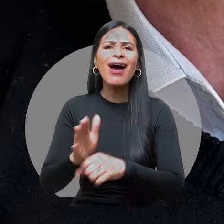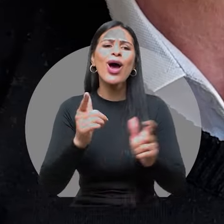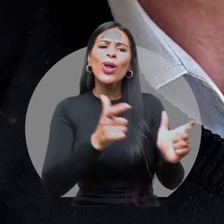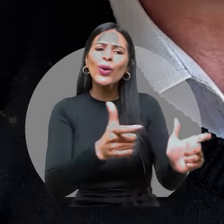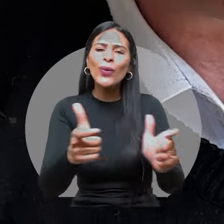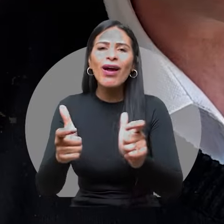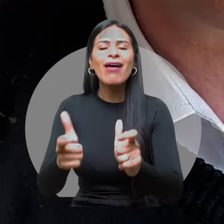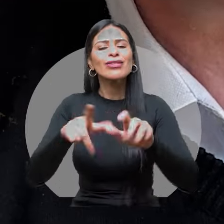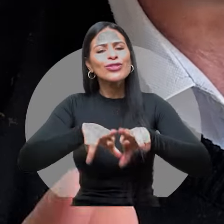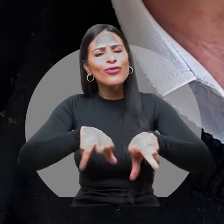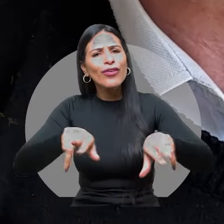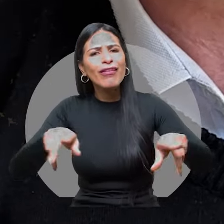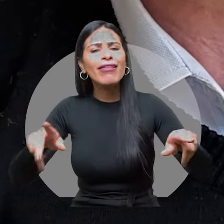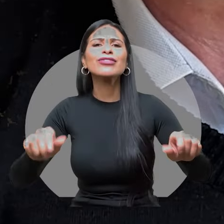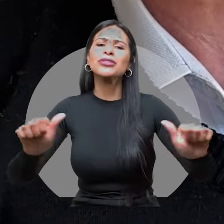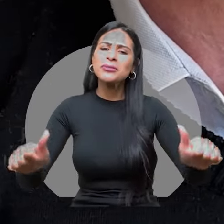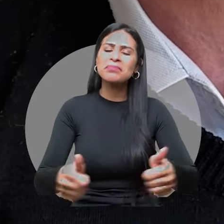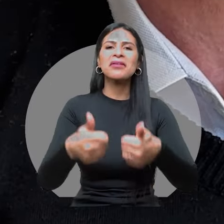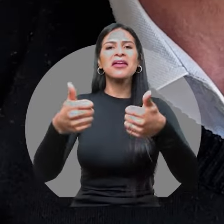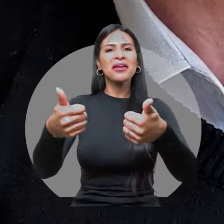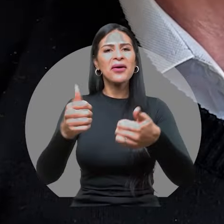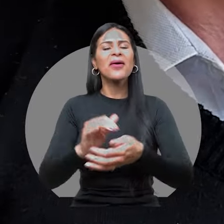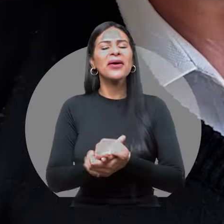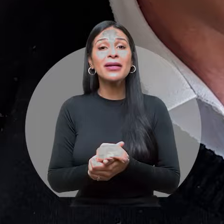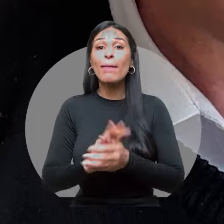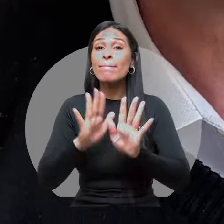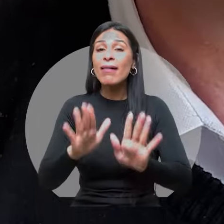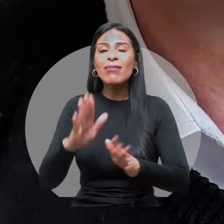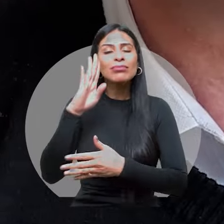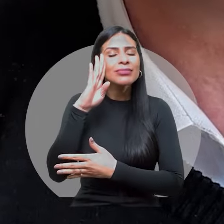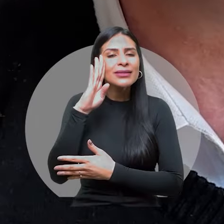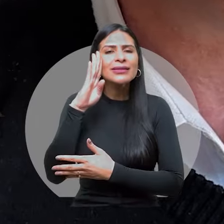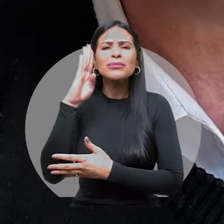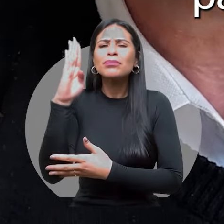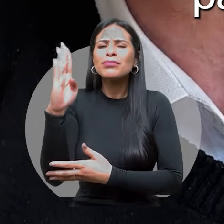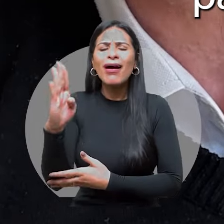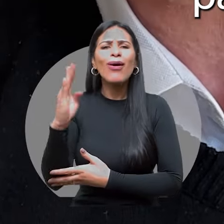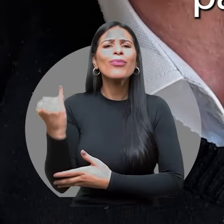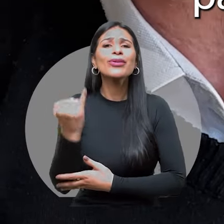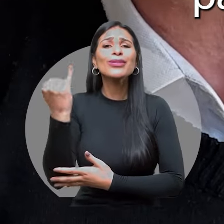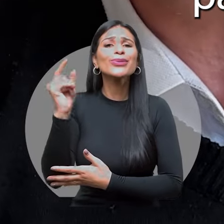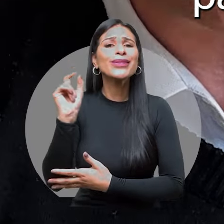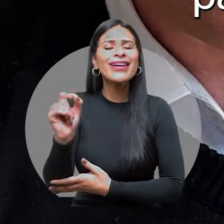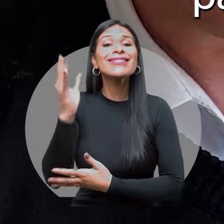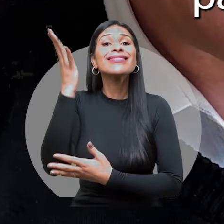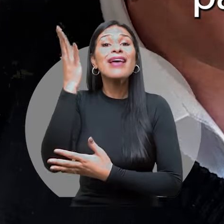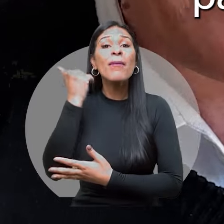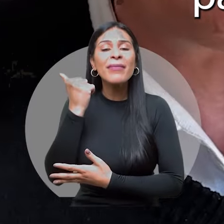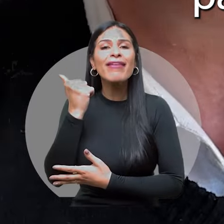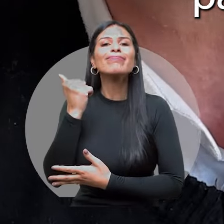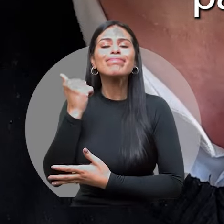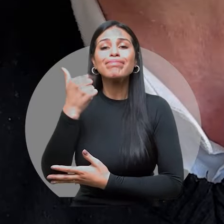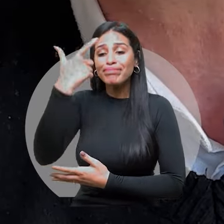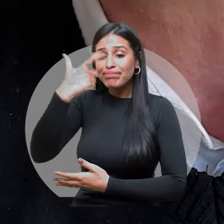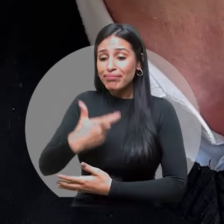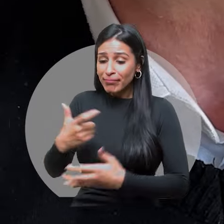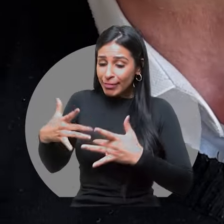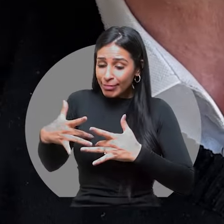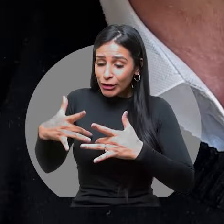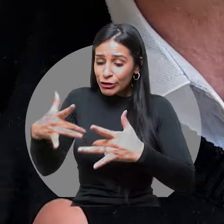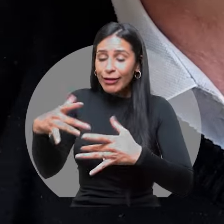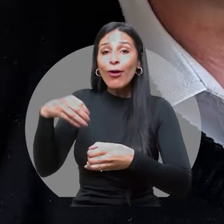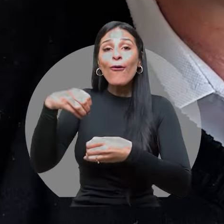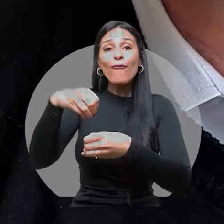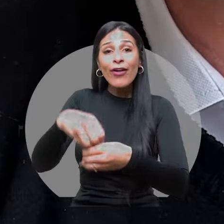lugares e ajuda a edificar. O melhor, contudo, é saber que toda a partilha